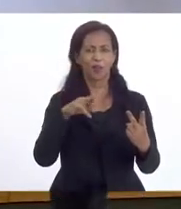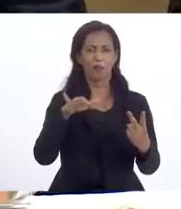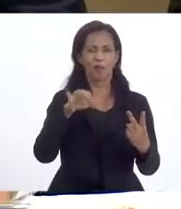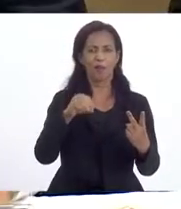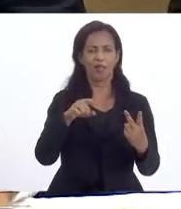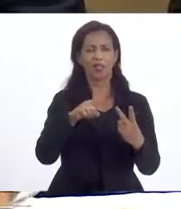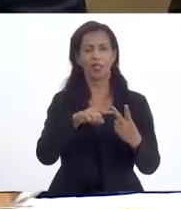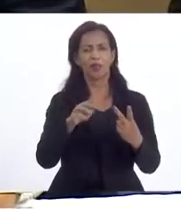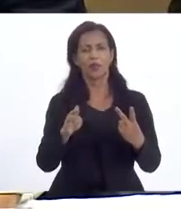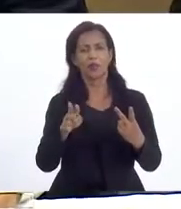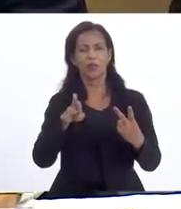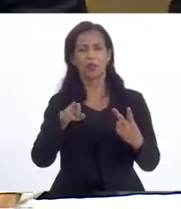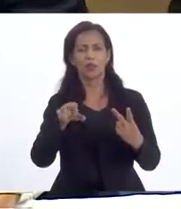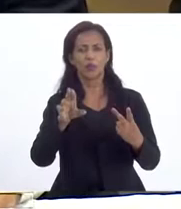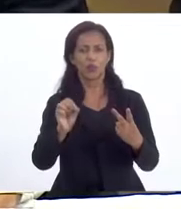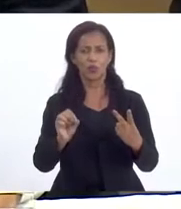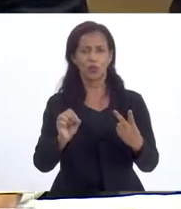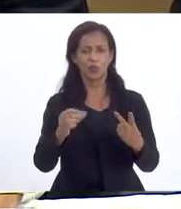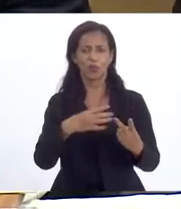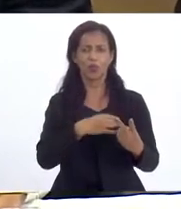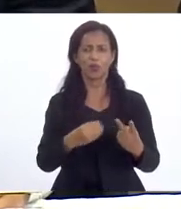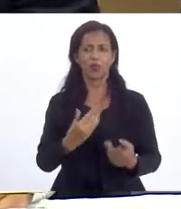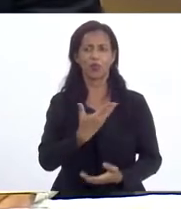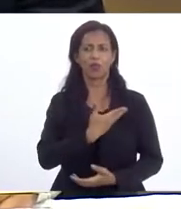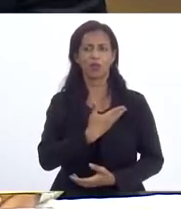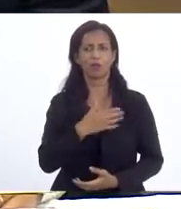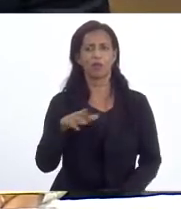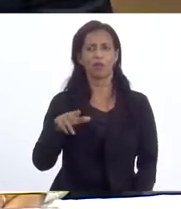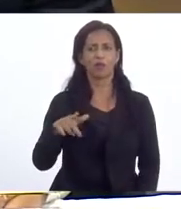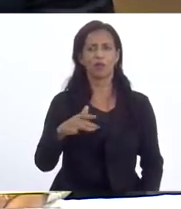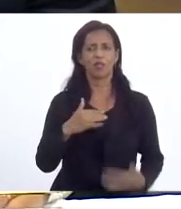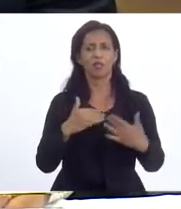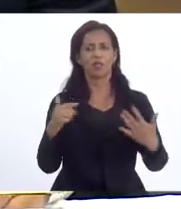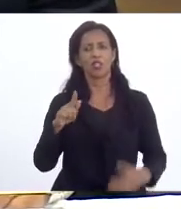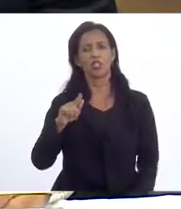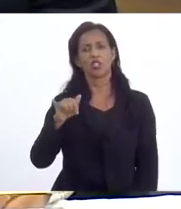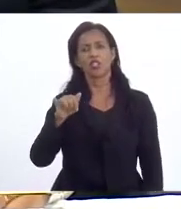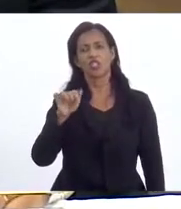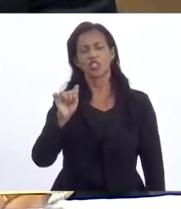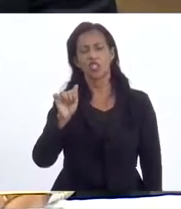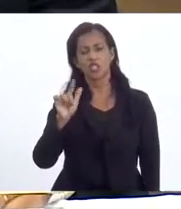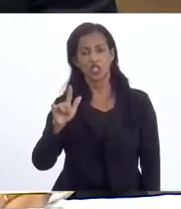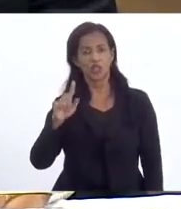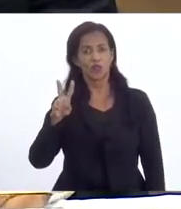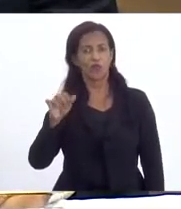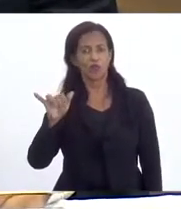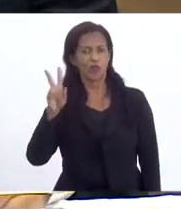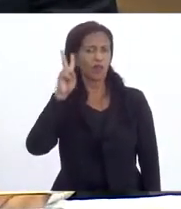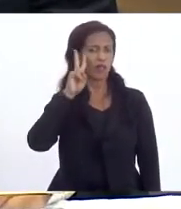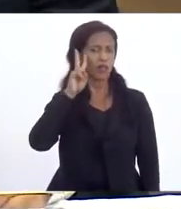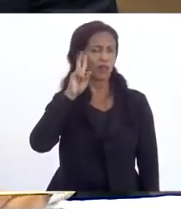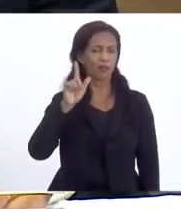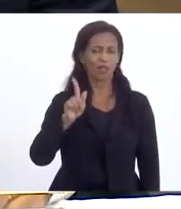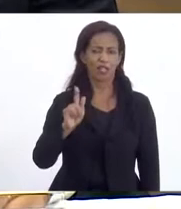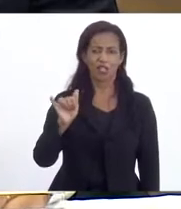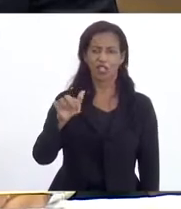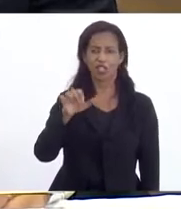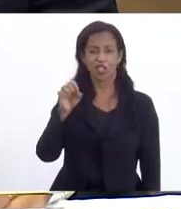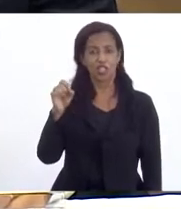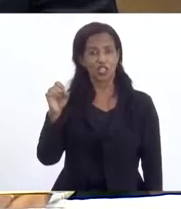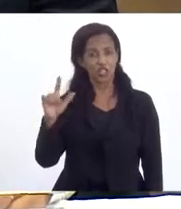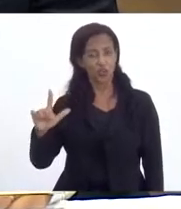vereador Bruno, filho do nosso amigo, irmão saudoso Gil Viana. E lembrar, nesse momento, do Gil e do